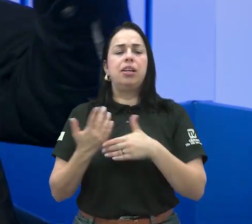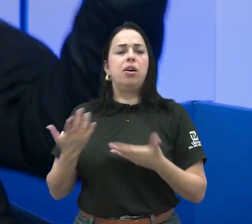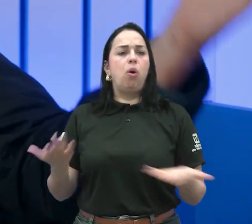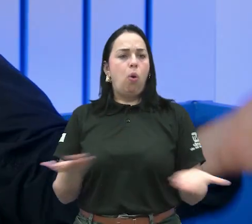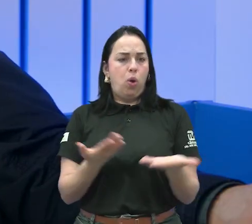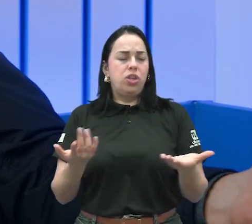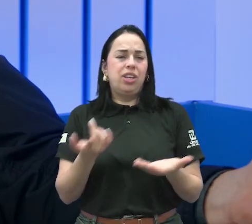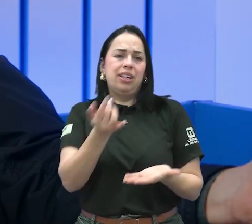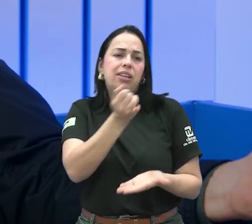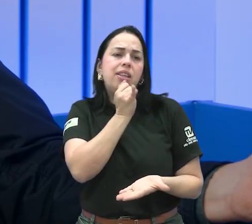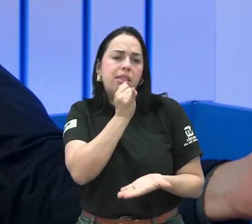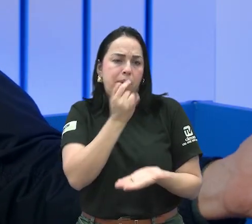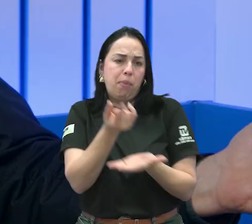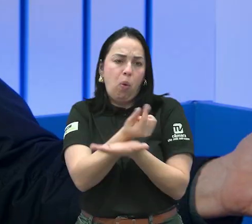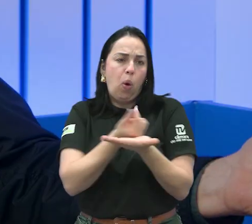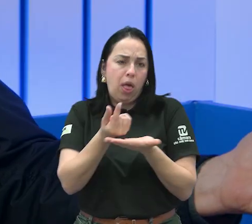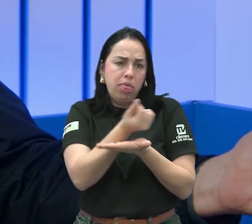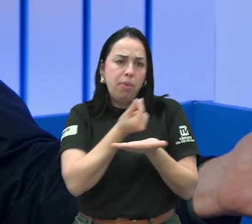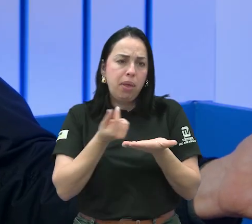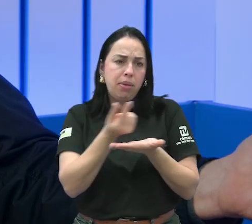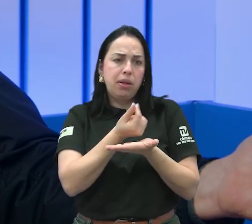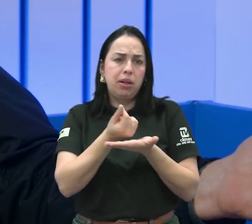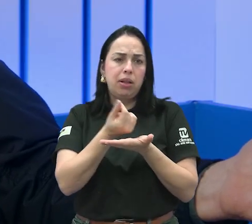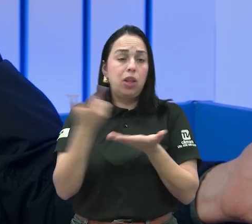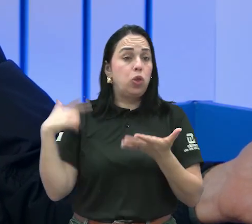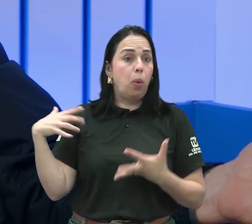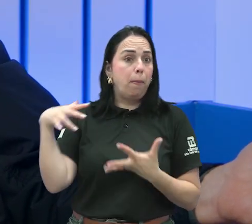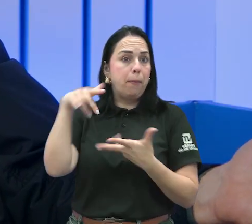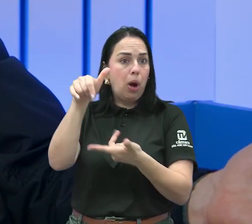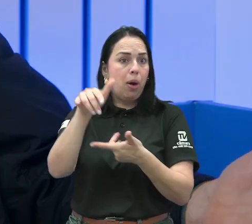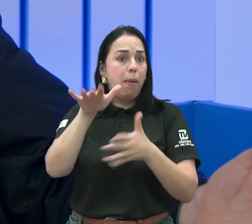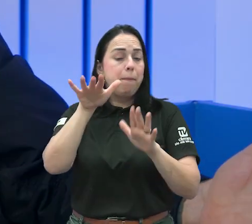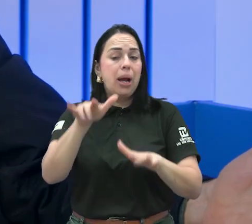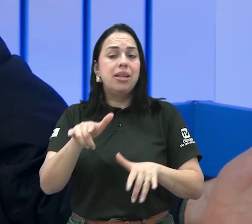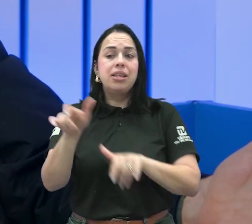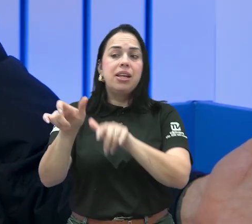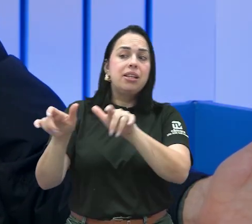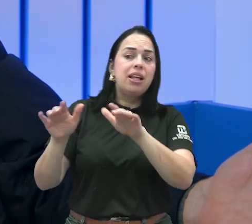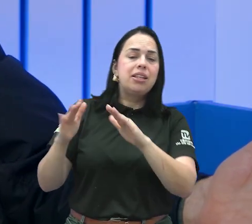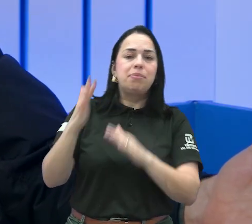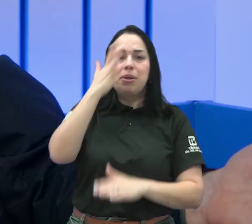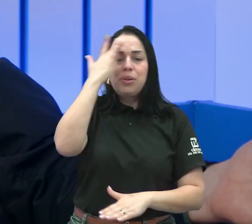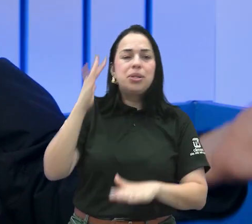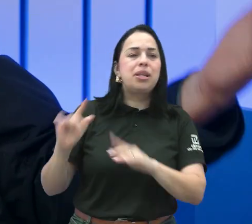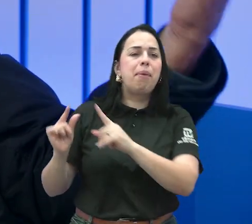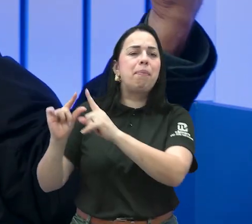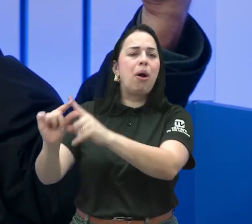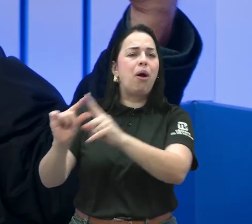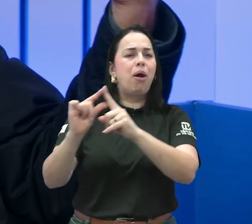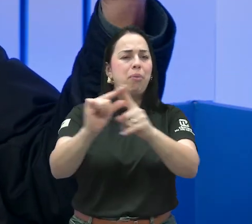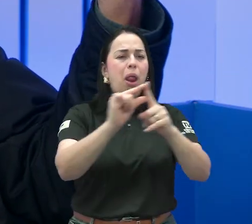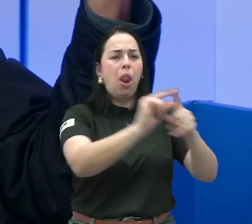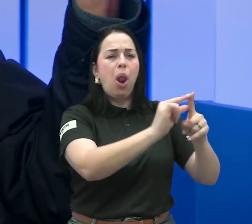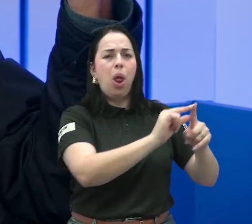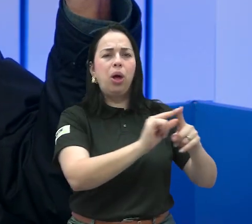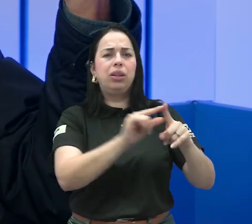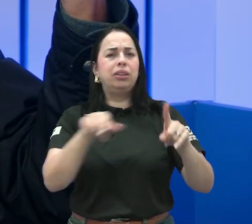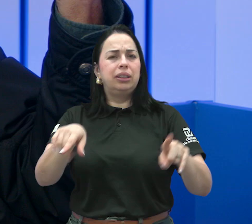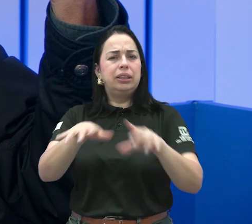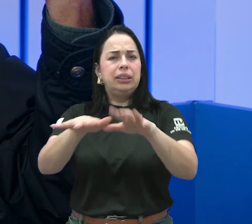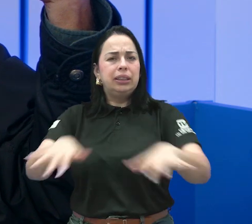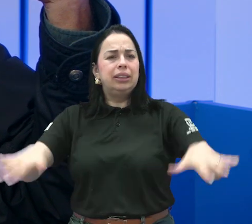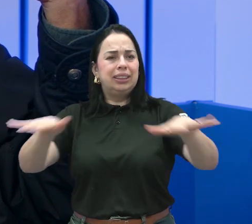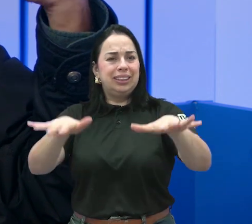desse capitalismo, vamos dizer claramente, mundial, na periferia. E essa condição